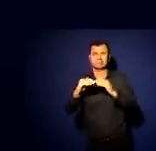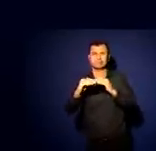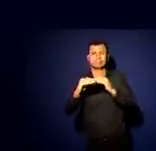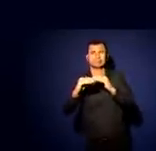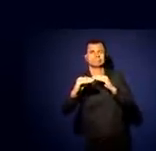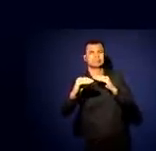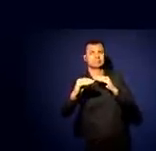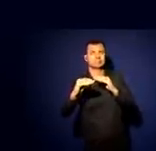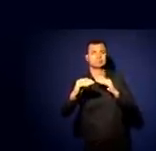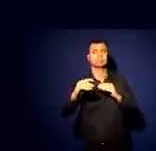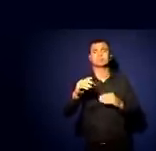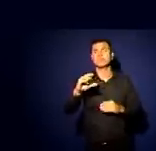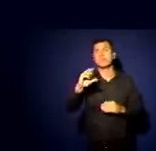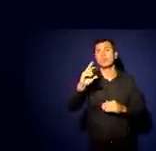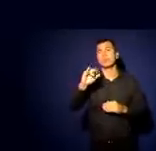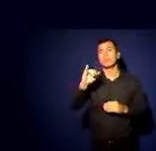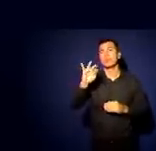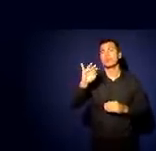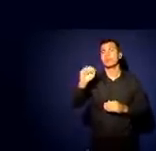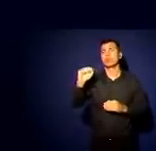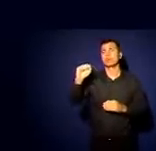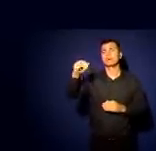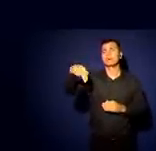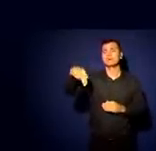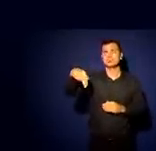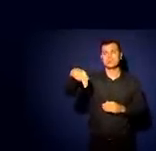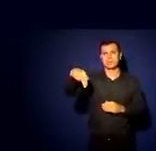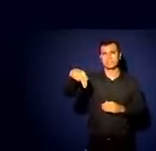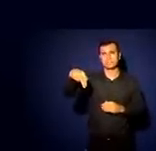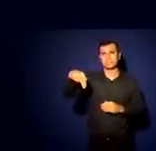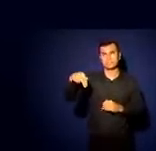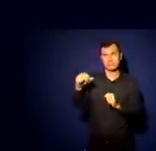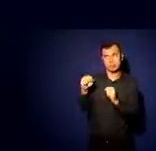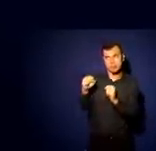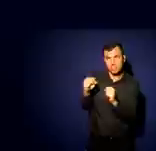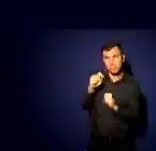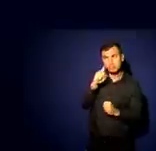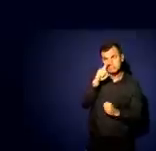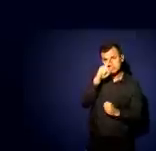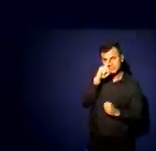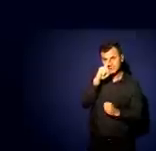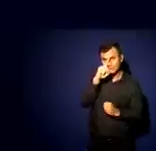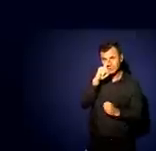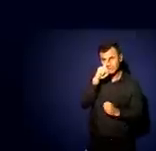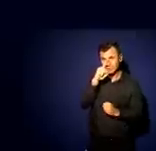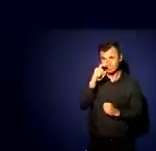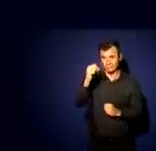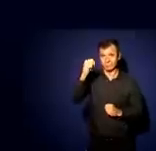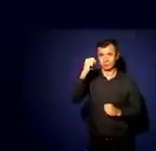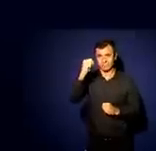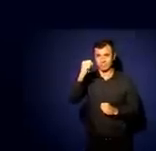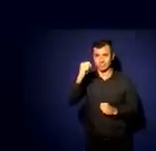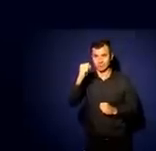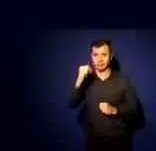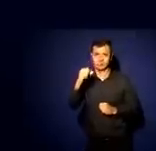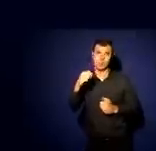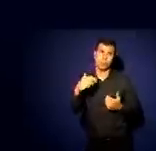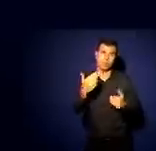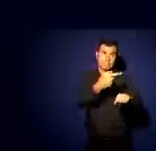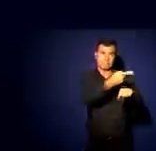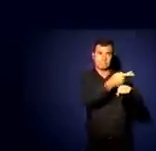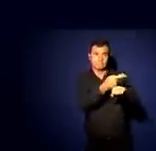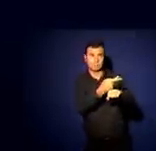tal então Christian como é que você vê Talvez seja o risco a questão né o risco é grande demais mesmo com esse prédio mais gordo né